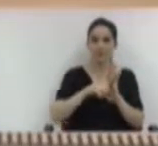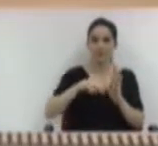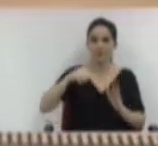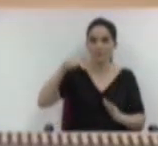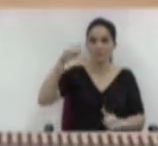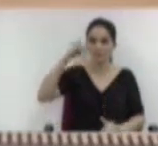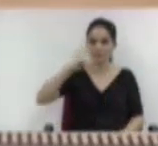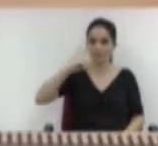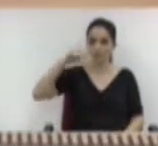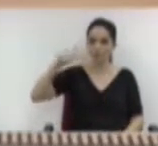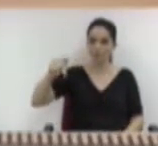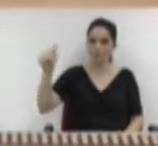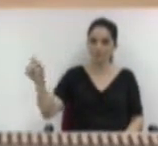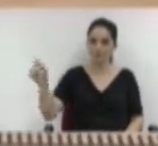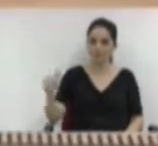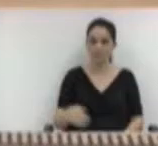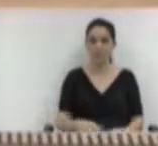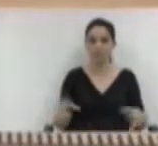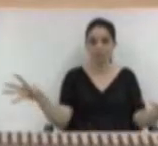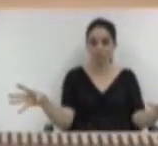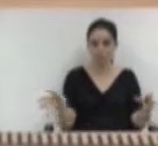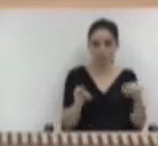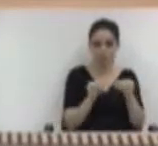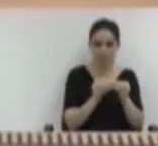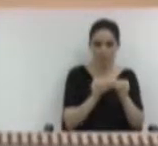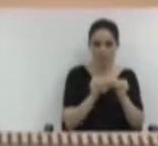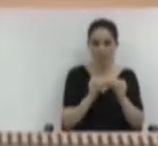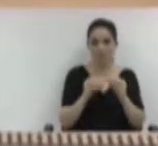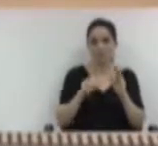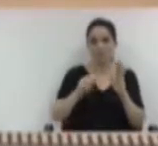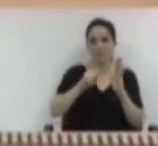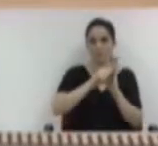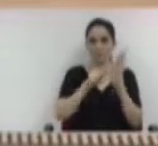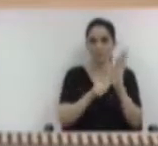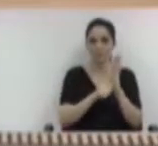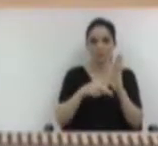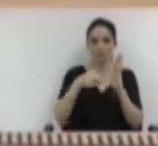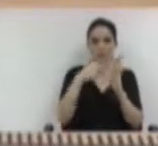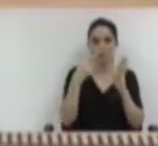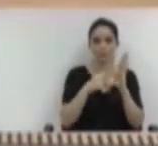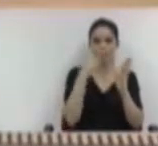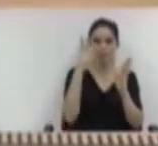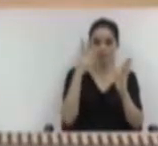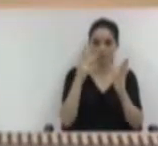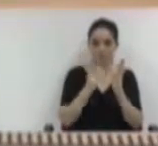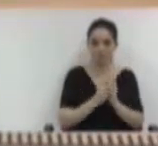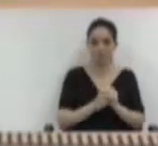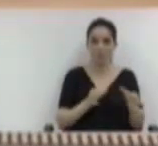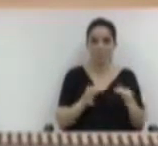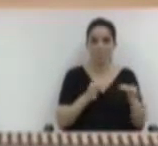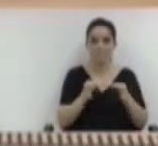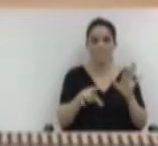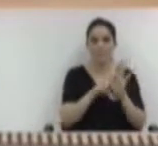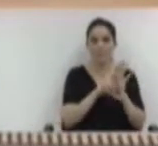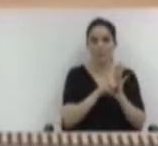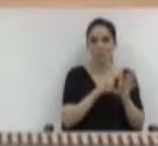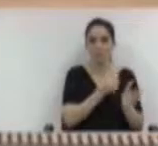177/2015. Acrescenta-se os artigos 2º e 3º ao projeto de lei número